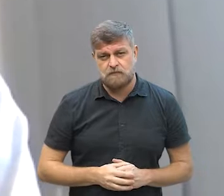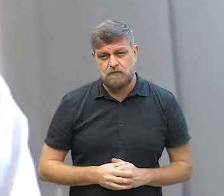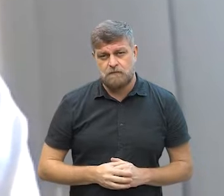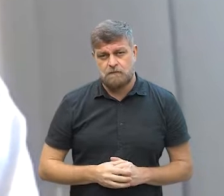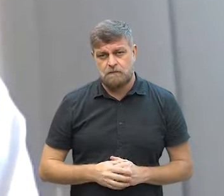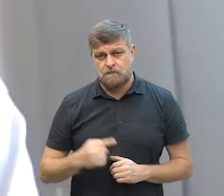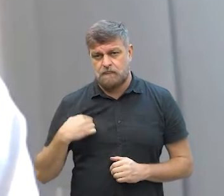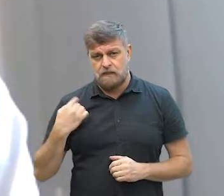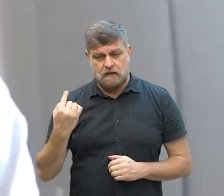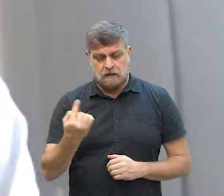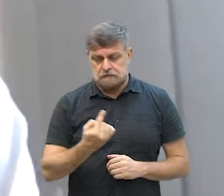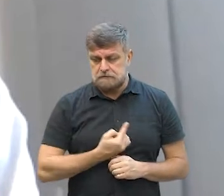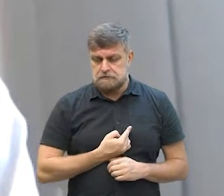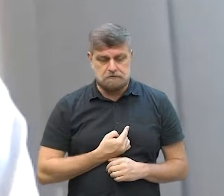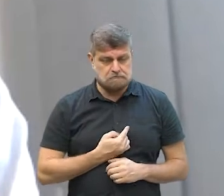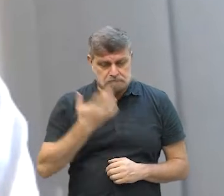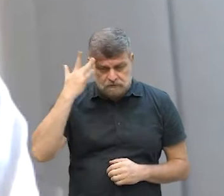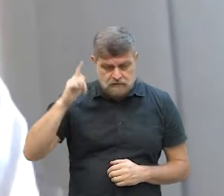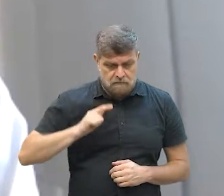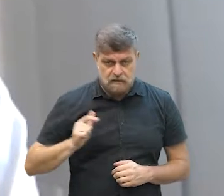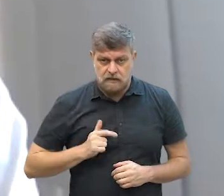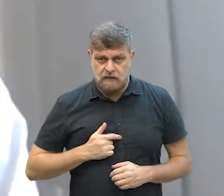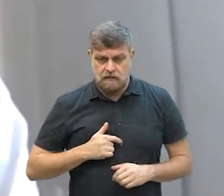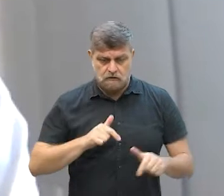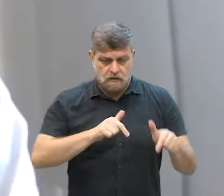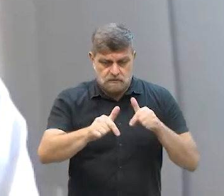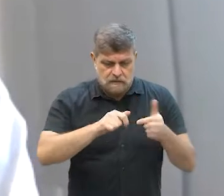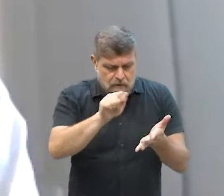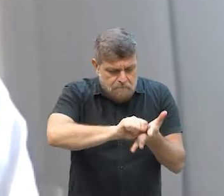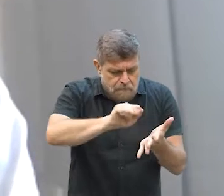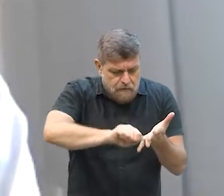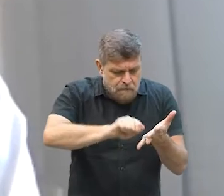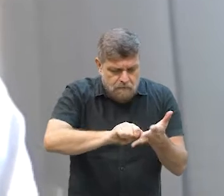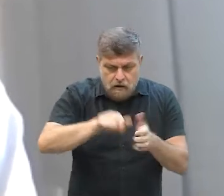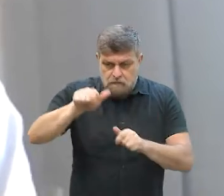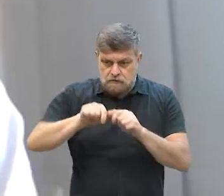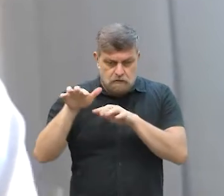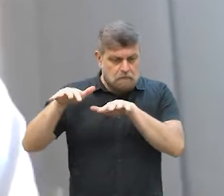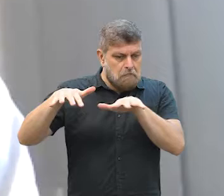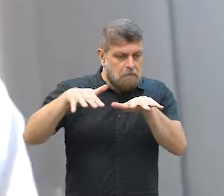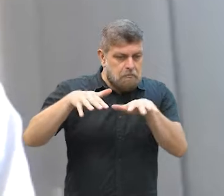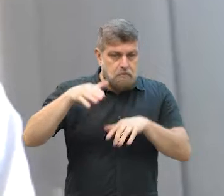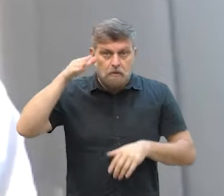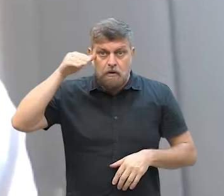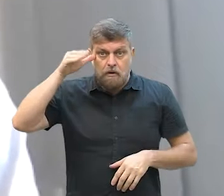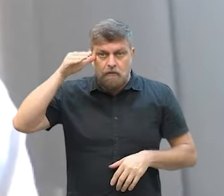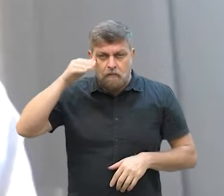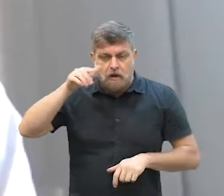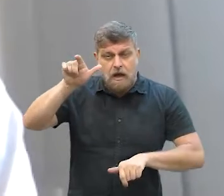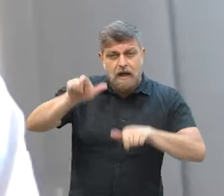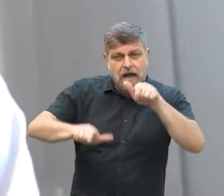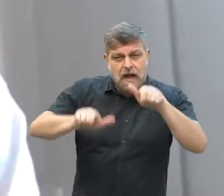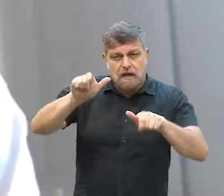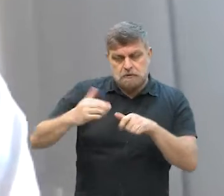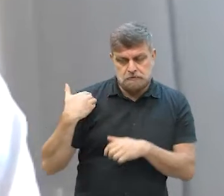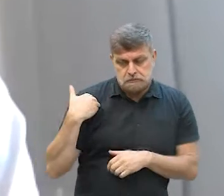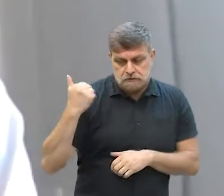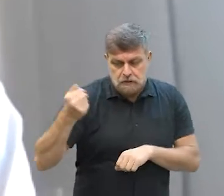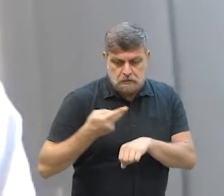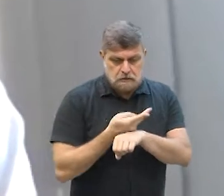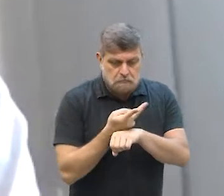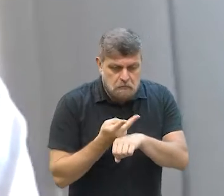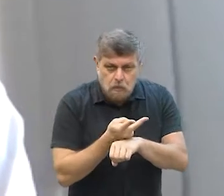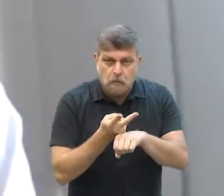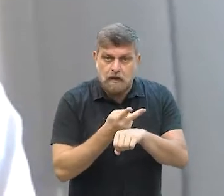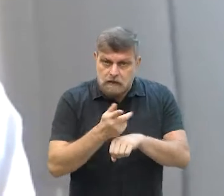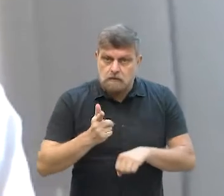A gente não esperava a visibilidade que o nosso trabalho tem recebido. Então, como tem muita gente procurando, muita gente se